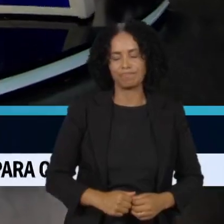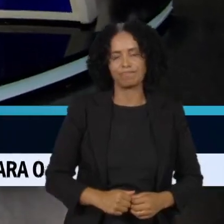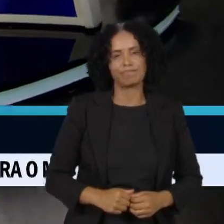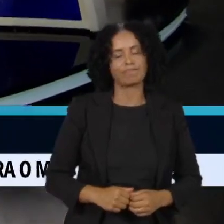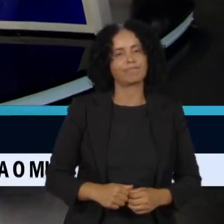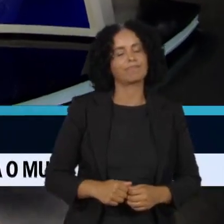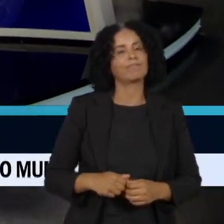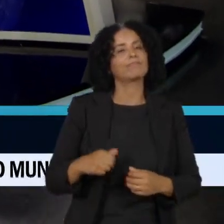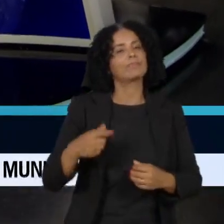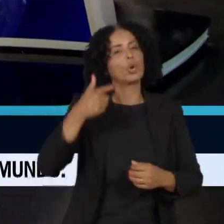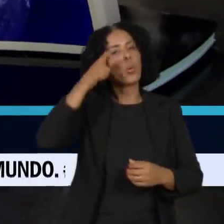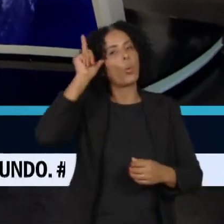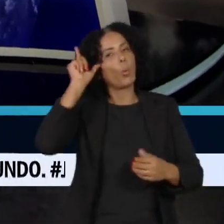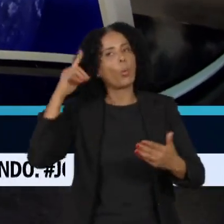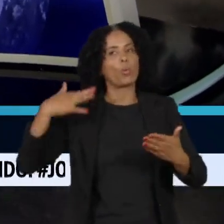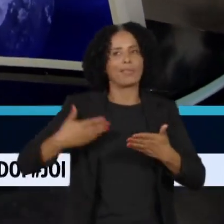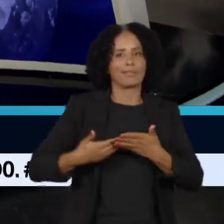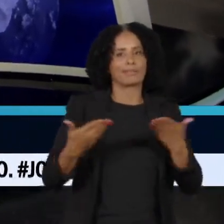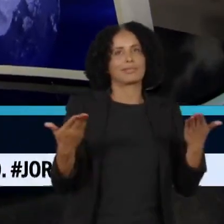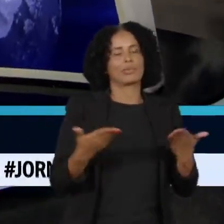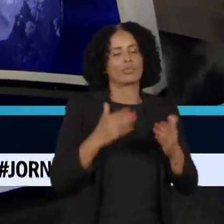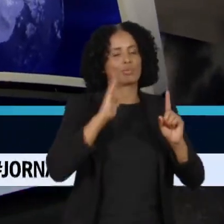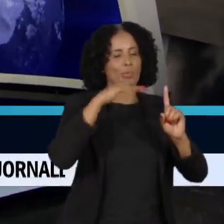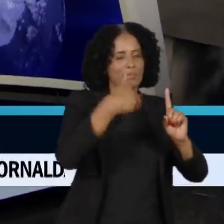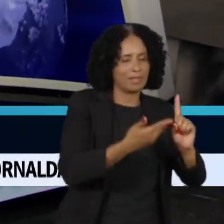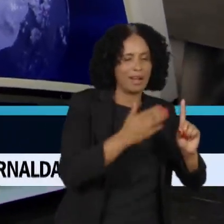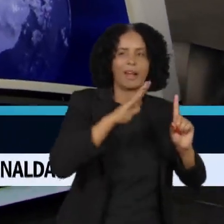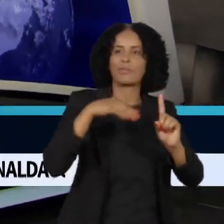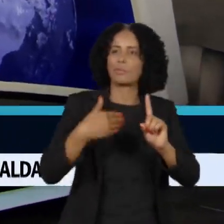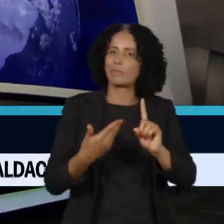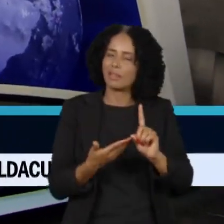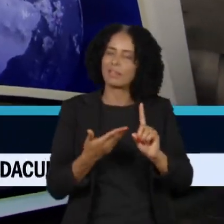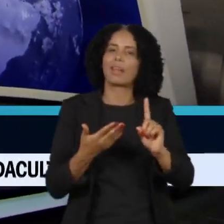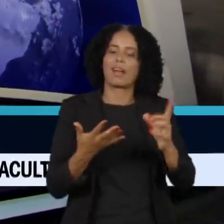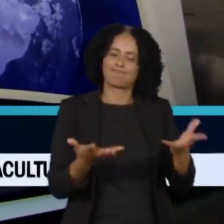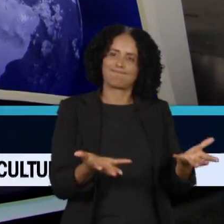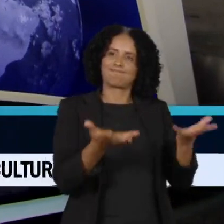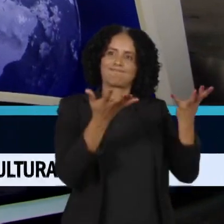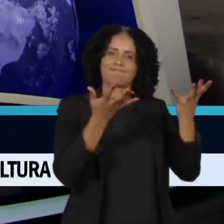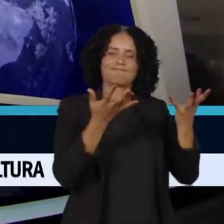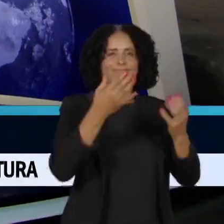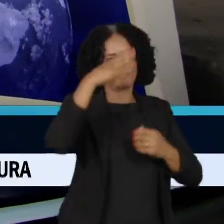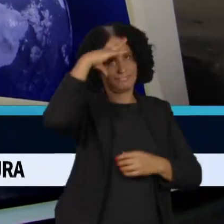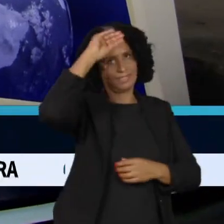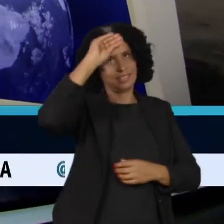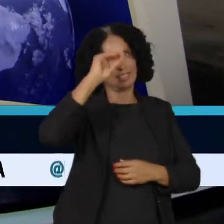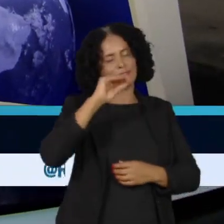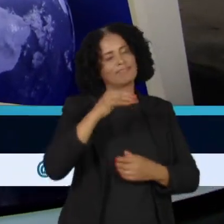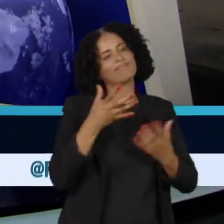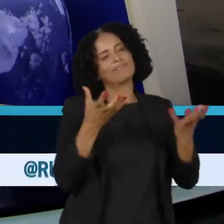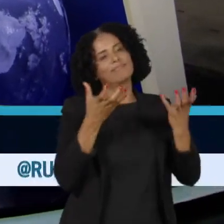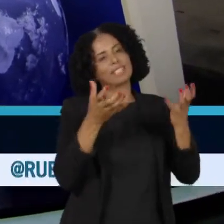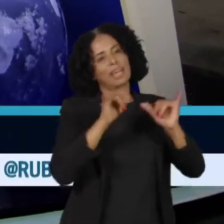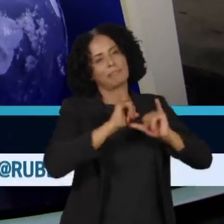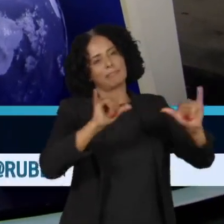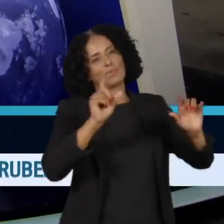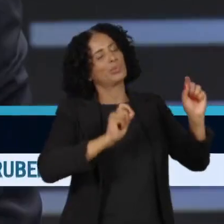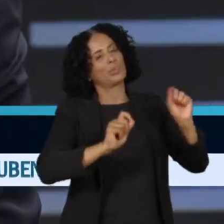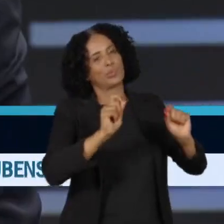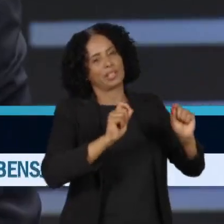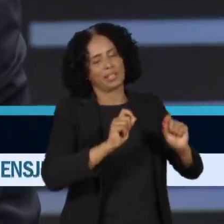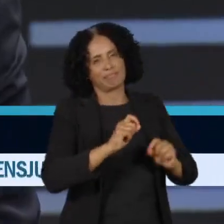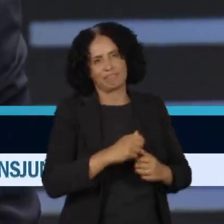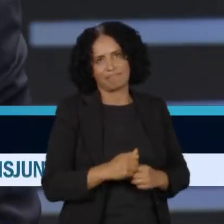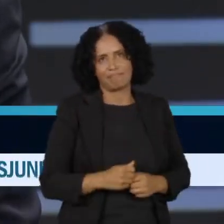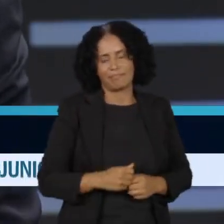não é? Fazendo nossas homenagens, lembrando de muitas histórias. Que memória vocês gostariam de compartilhar com a gente? Olha, não é